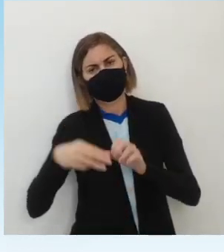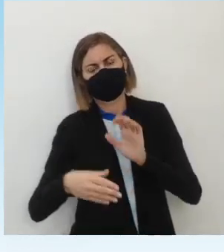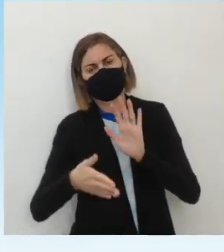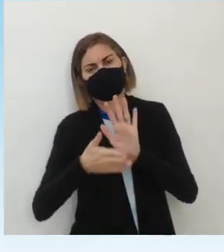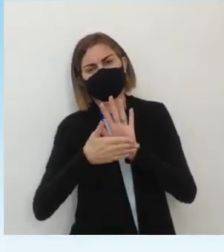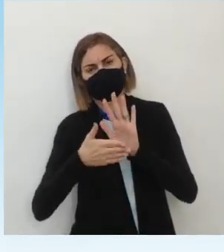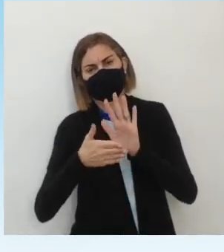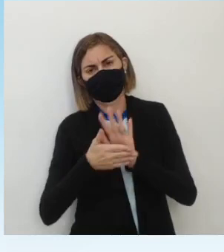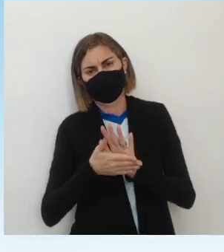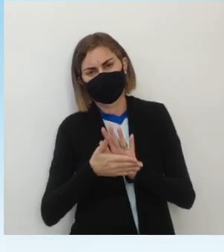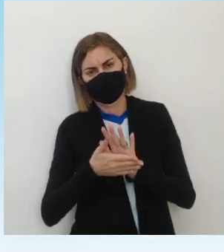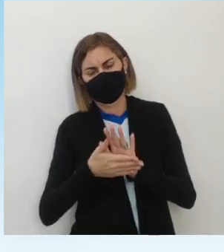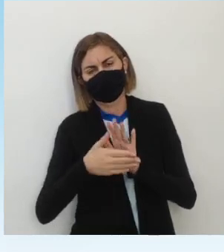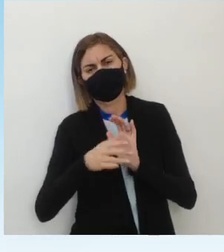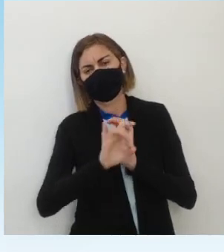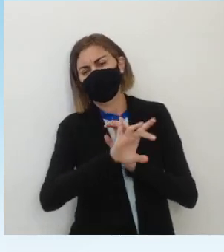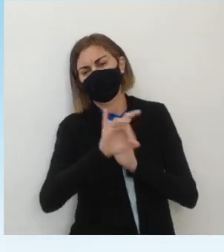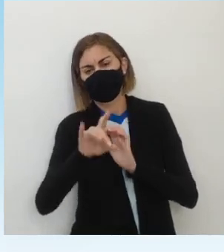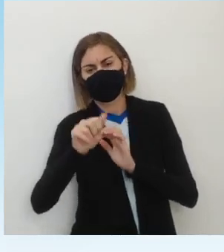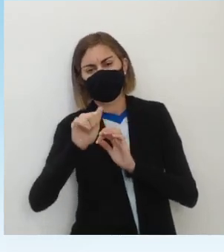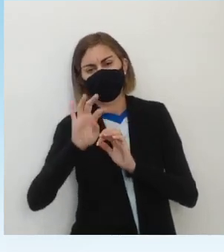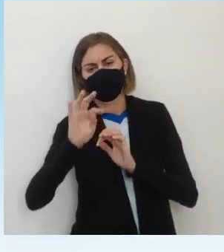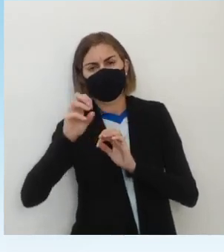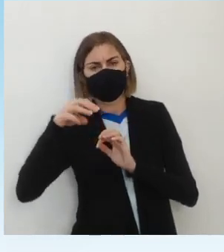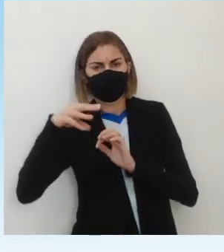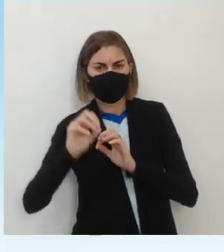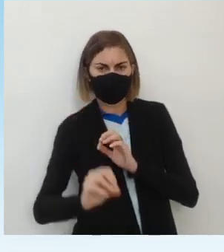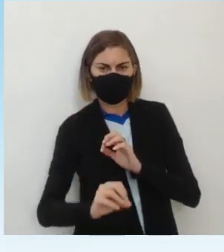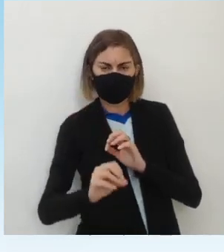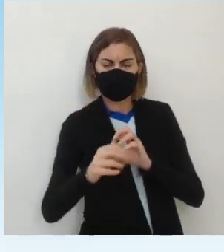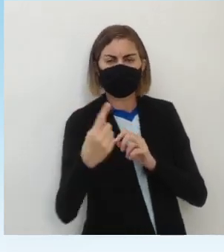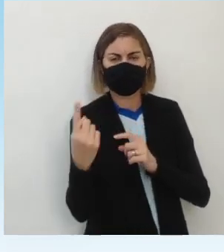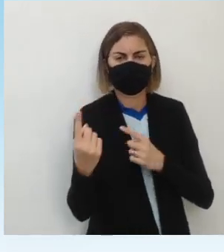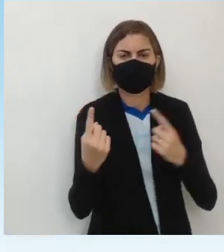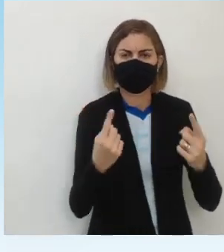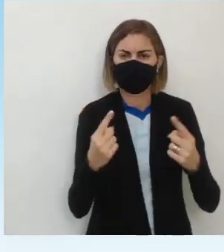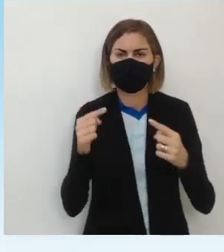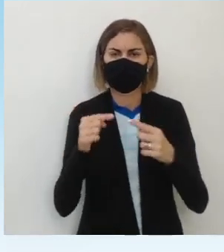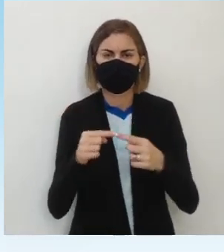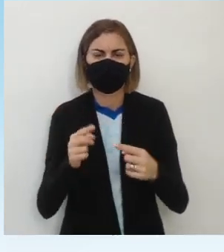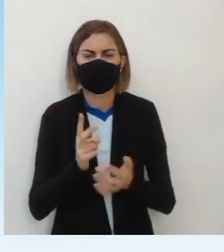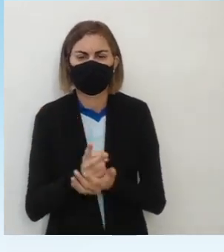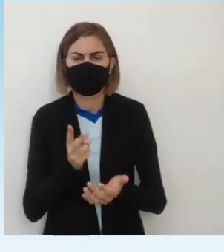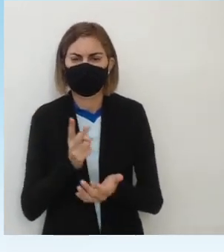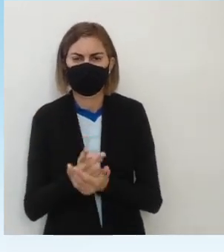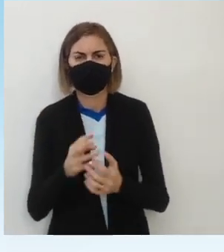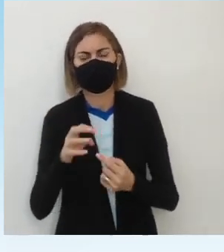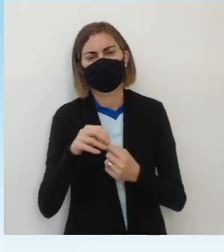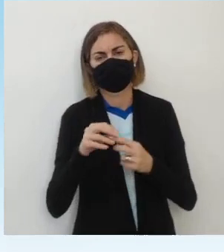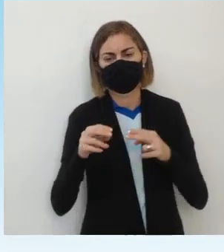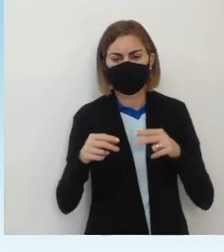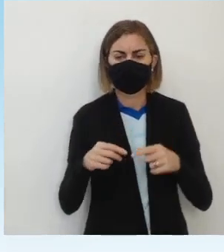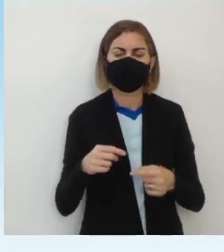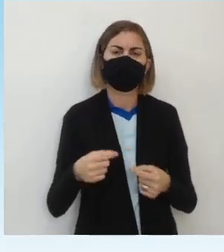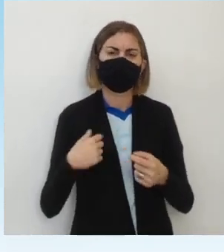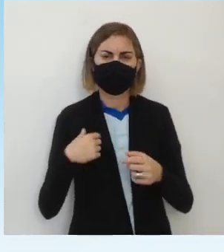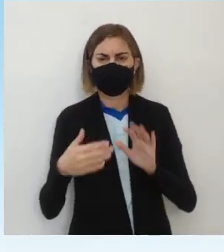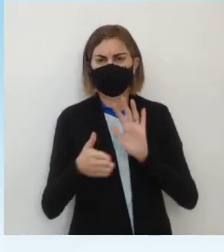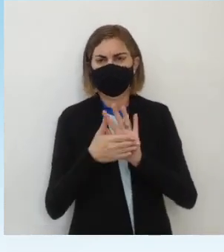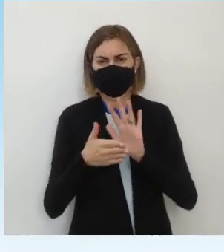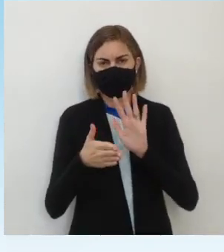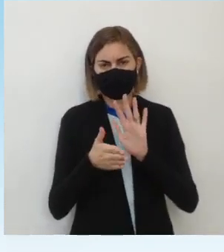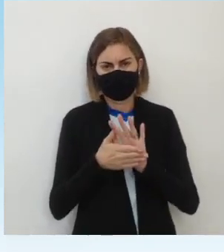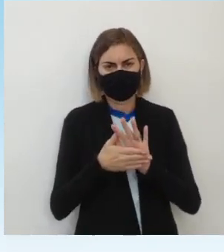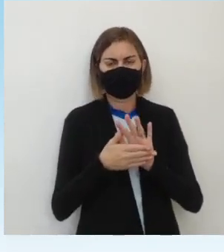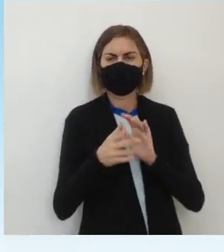padrão, cada átomo está posicionado um em relação ao outro, sempre de maneira uniforme,